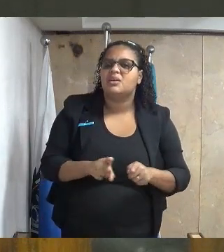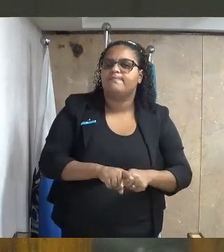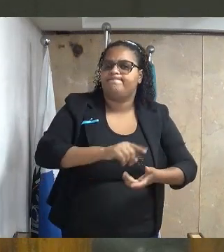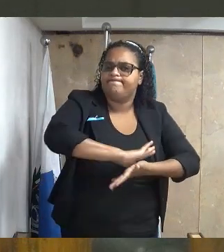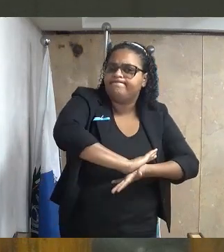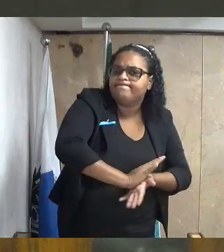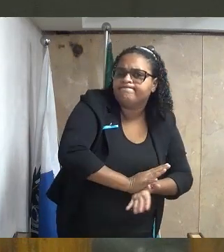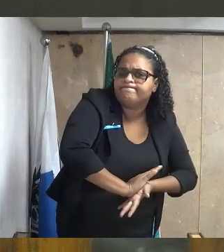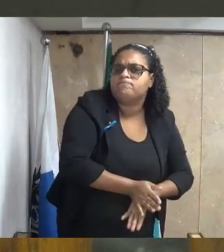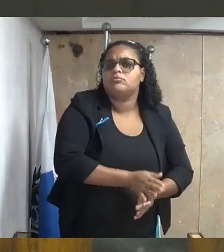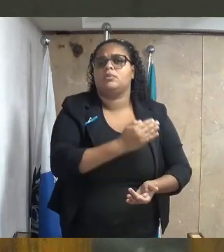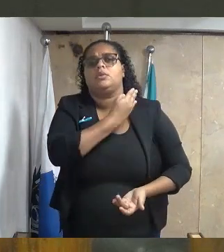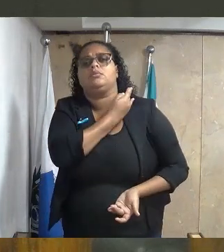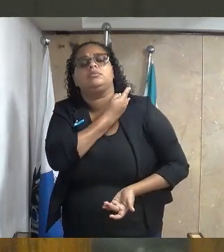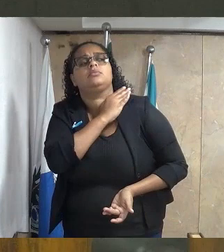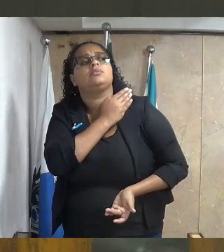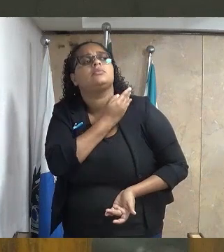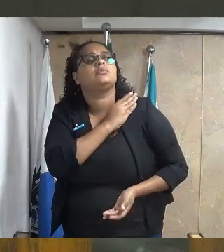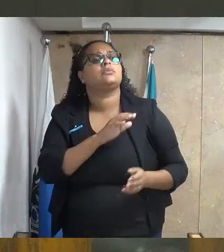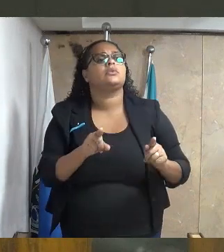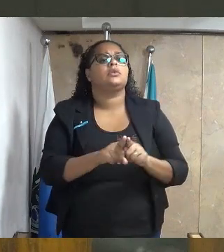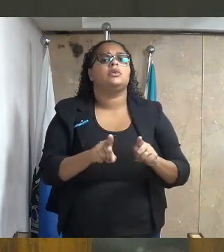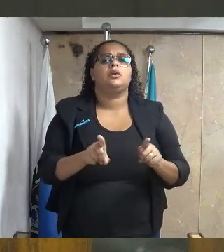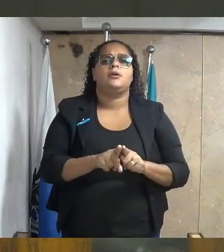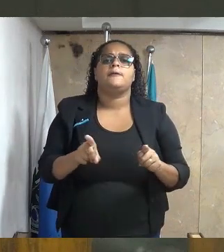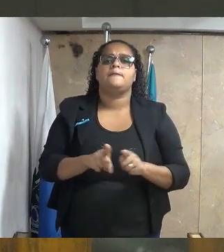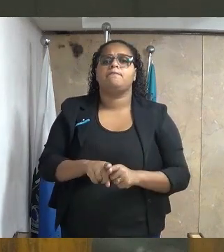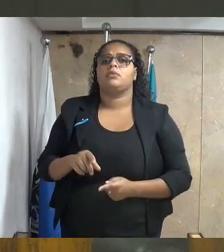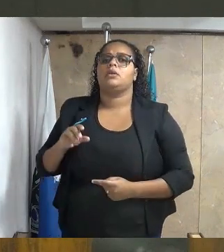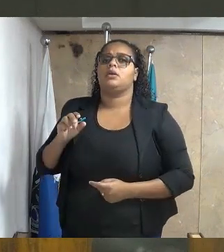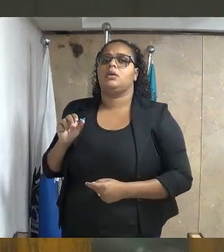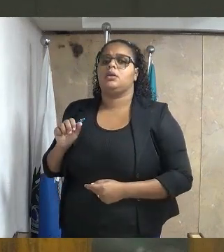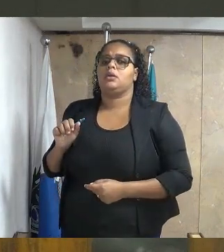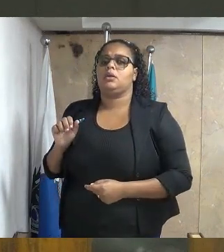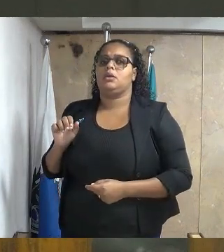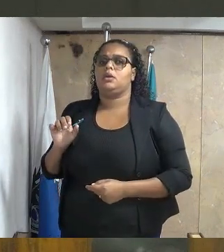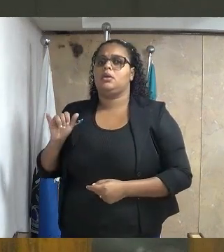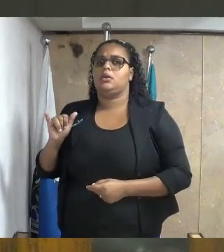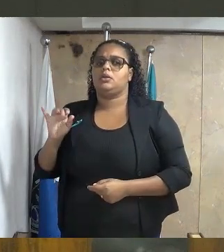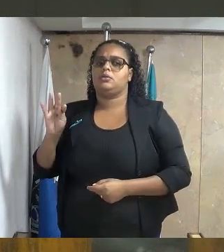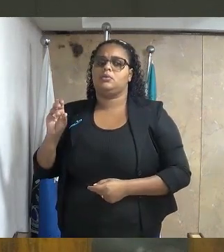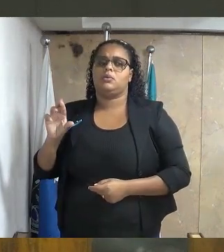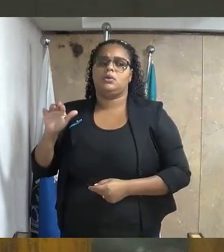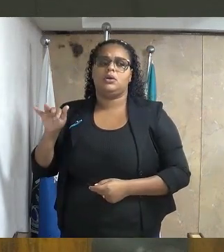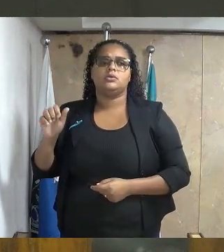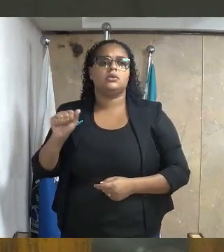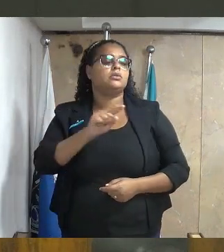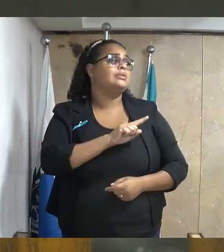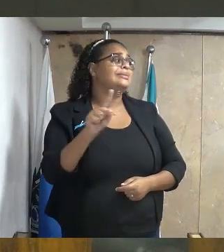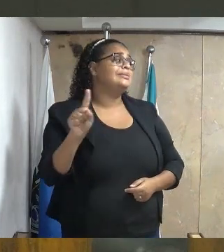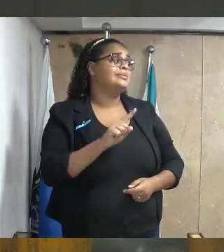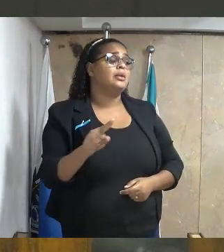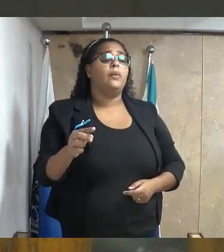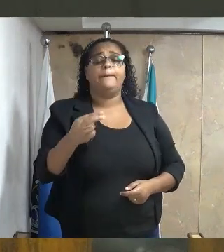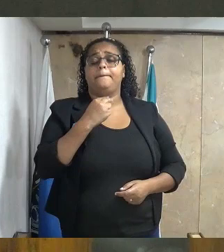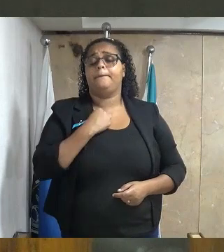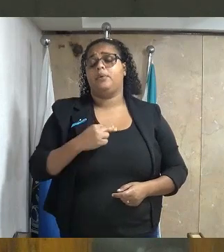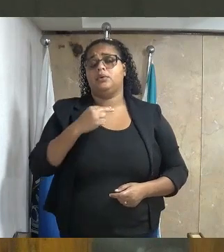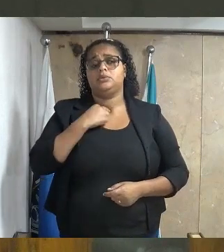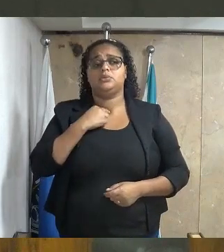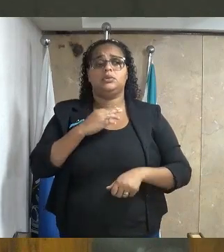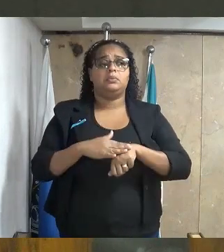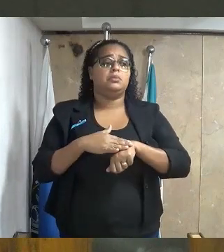de preconceito, intolerância, não cabe mais nesta